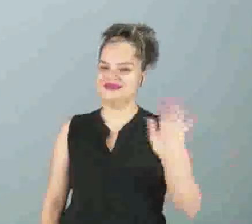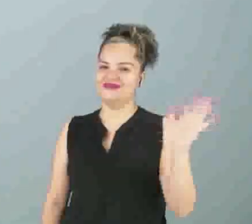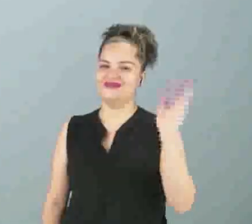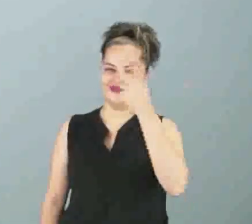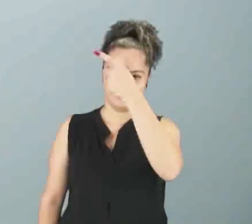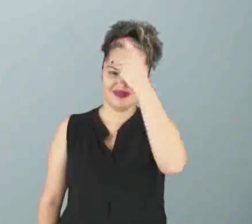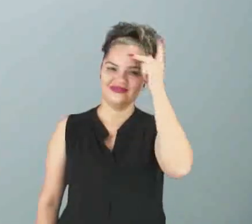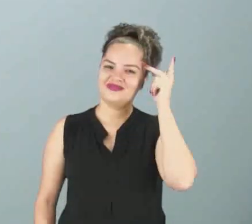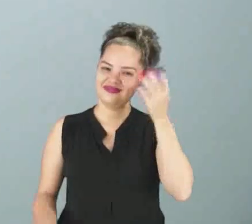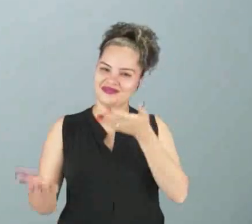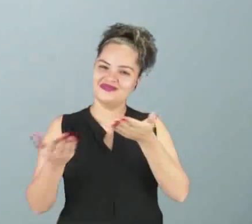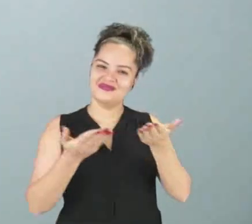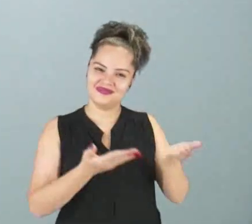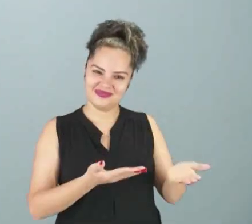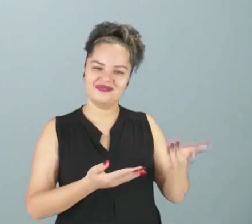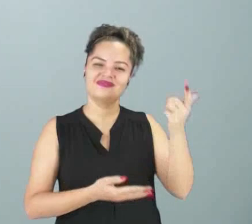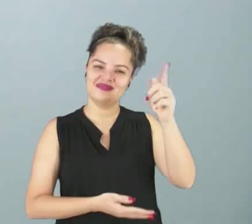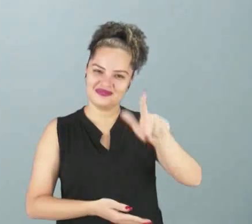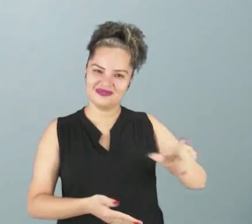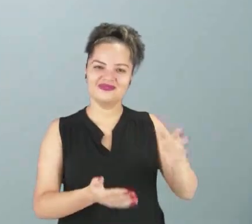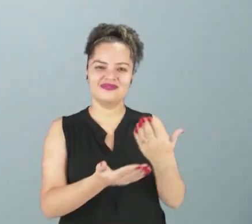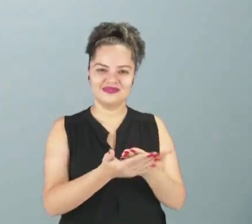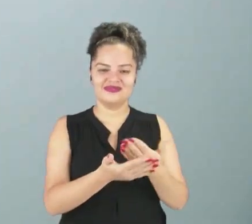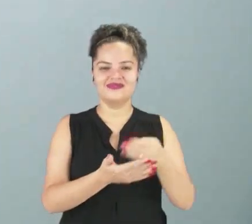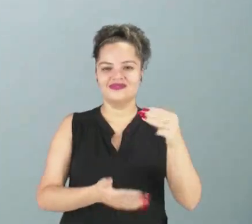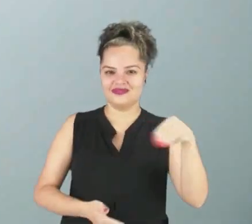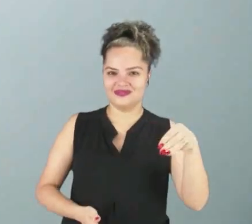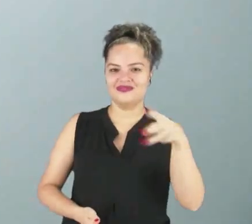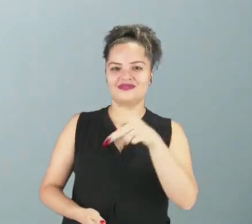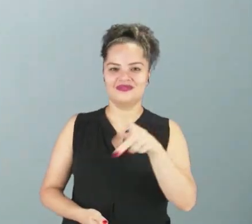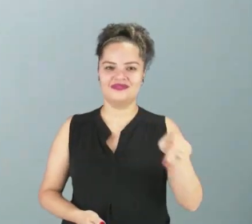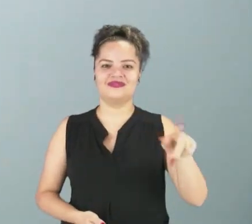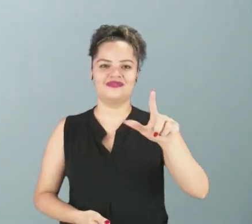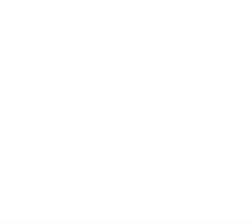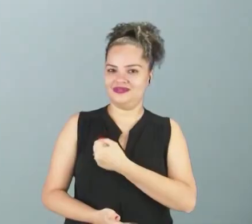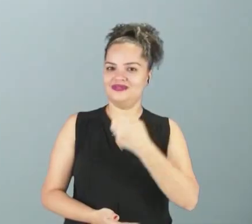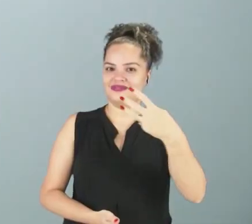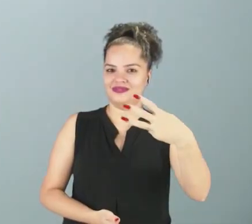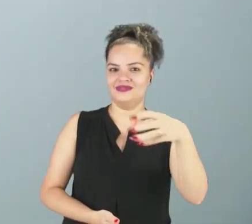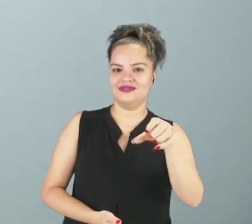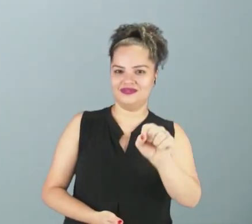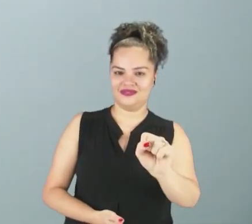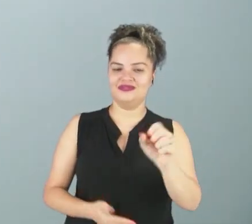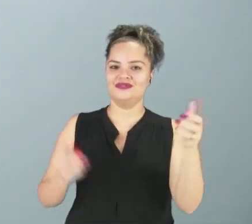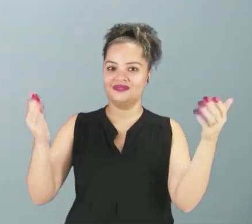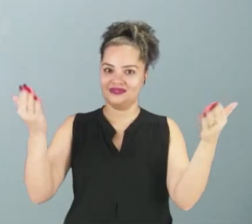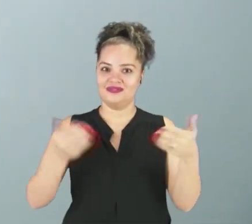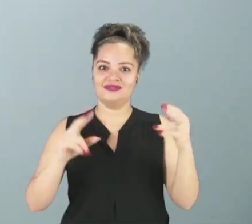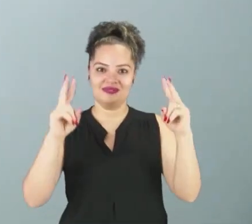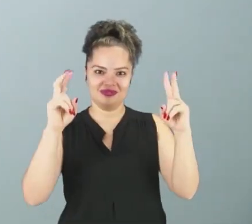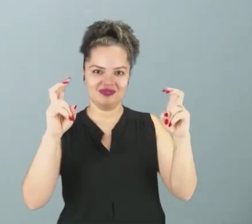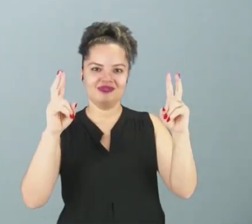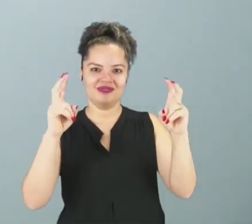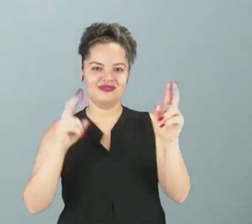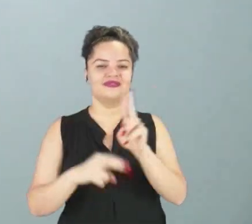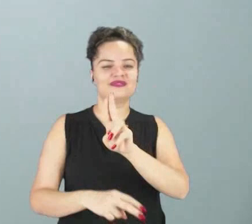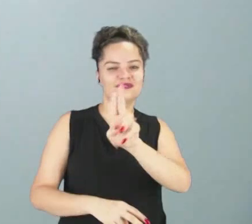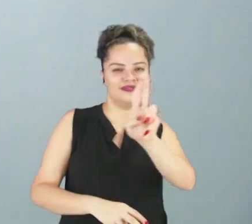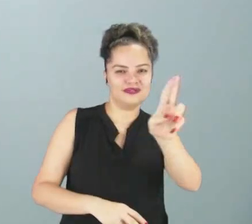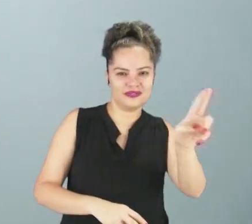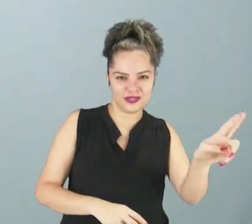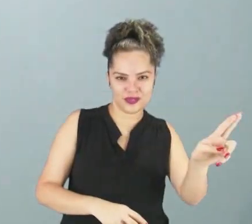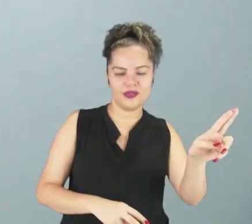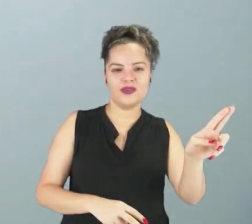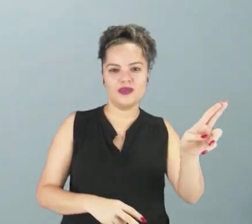Olá pessoal, estamos de volta para mais uma aula de matemática. Sou o professor Lucas. Hoje nós vamos falar um pouquinho sobre a